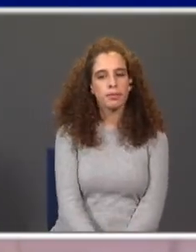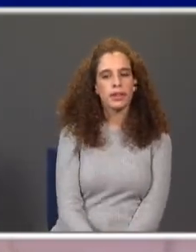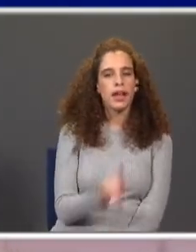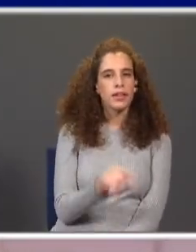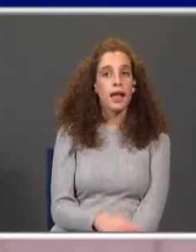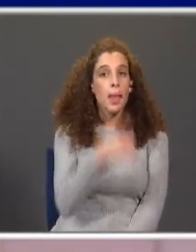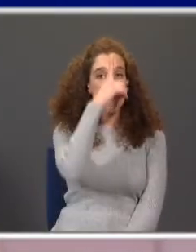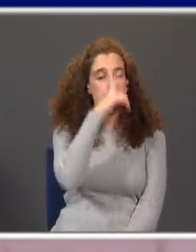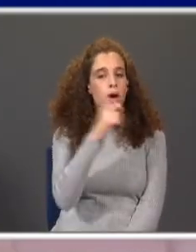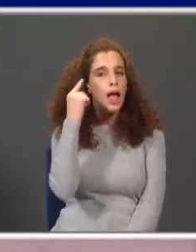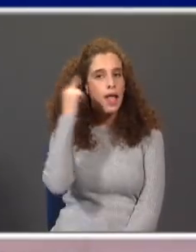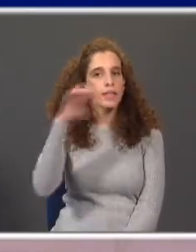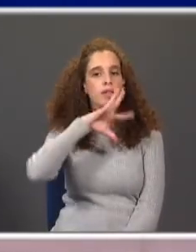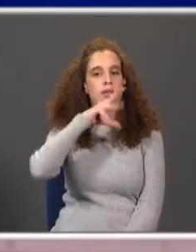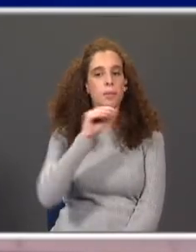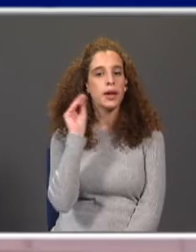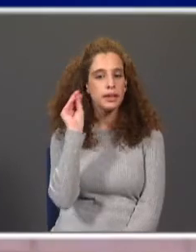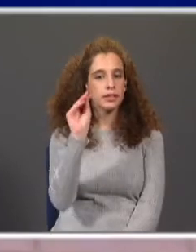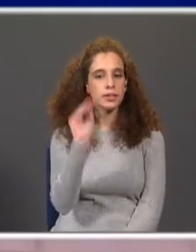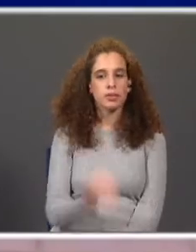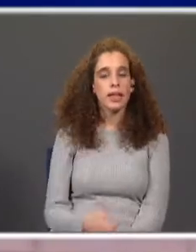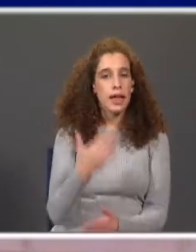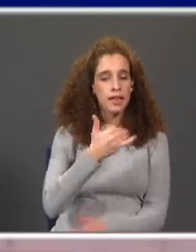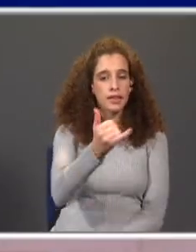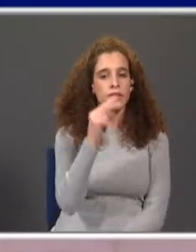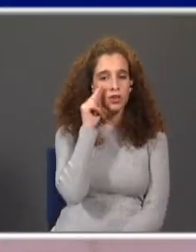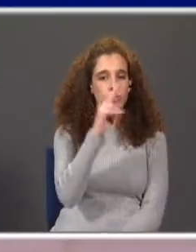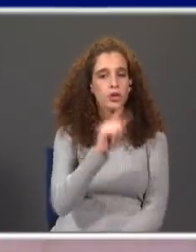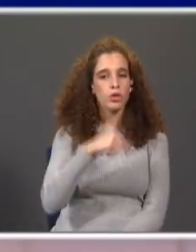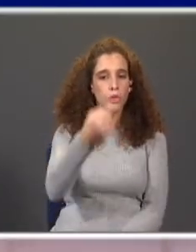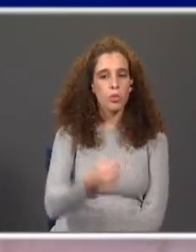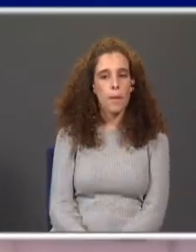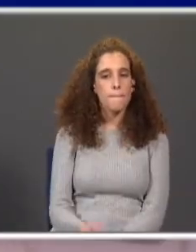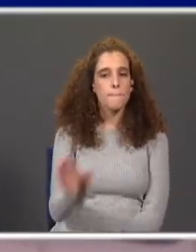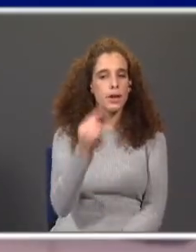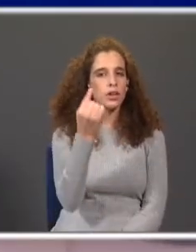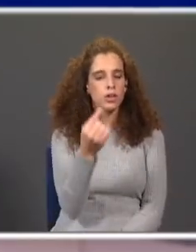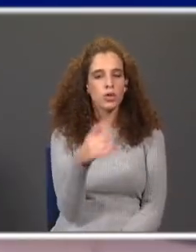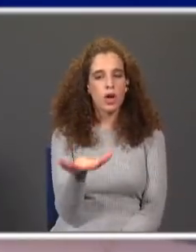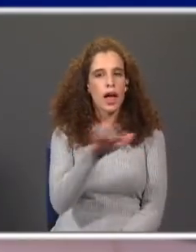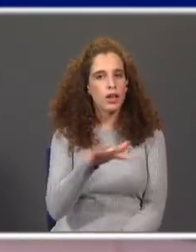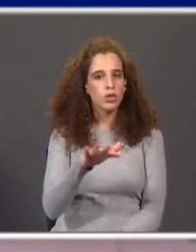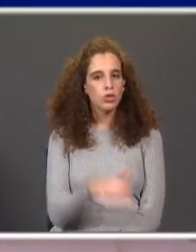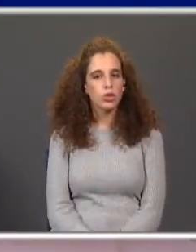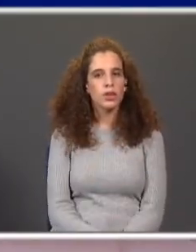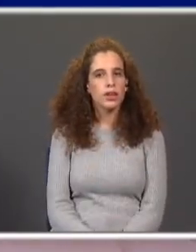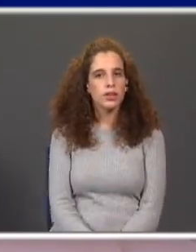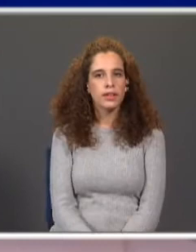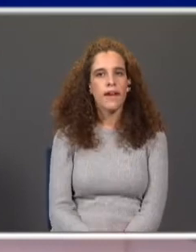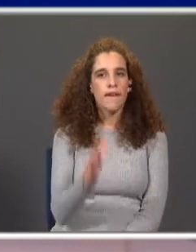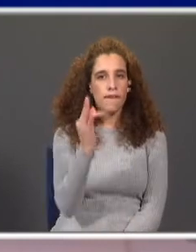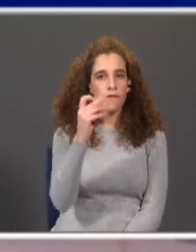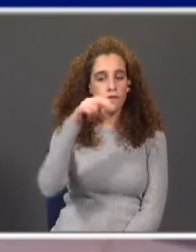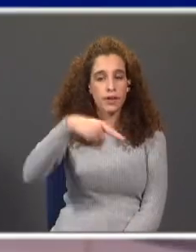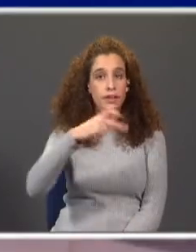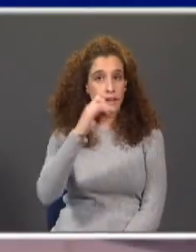da mãe a chamar. E vamos a seguir, como vais verificar depois, passar mais uma vez ao espaço da fantasia em Lobo Antunes. No entanto, antes